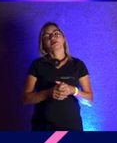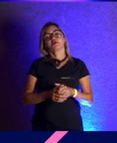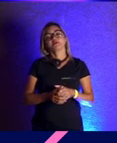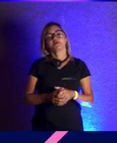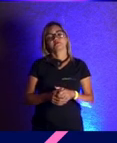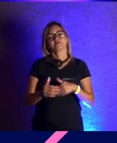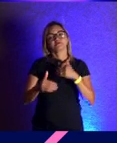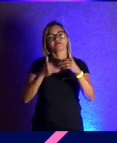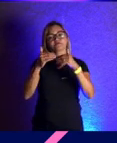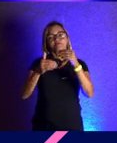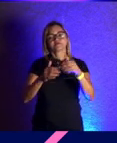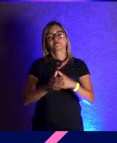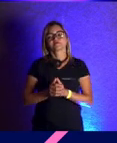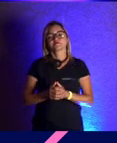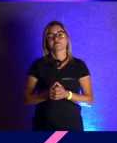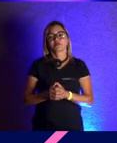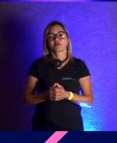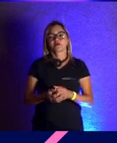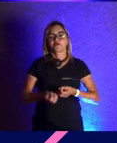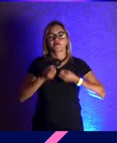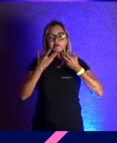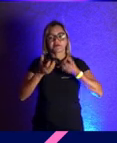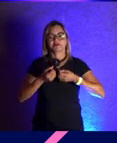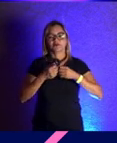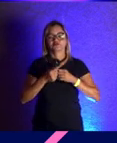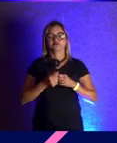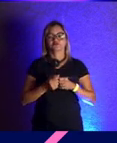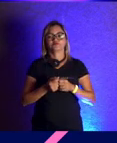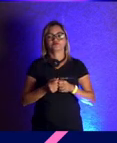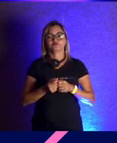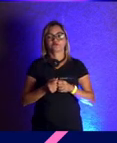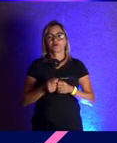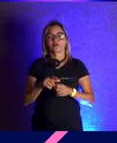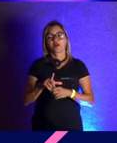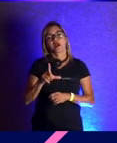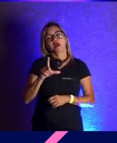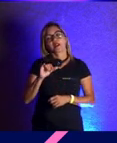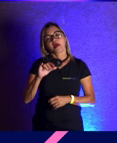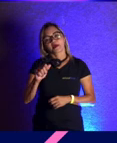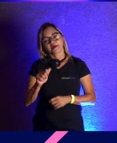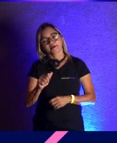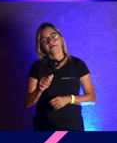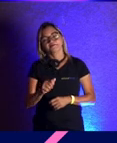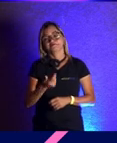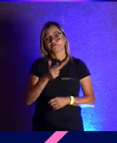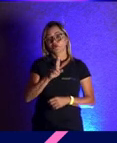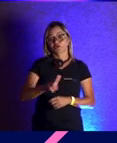facilitar a produção de dados. Então, a gente usou a Laura, a gente usou, porque não